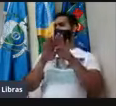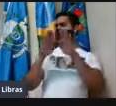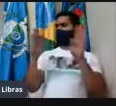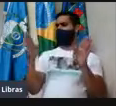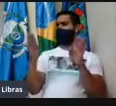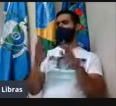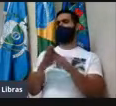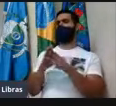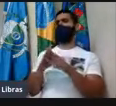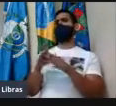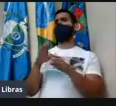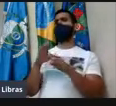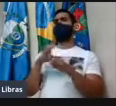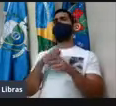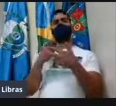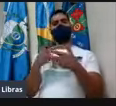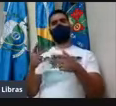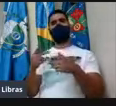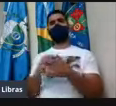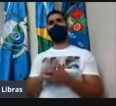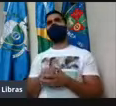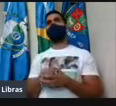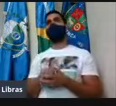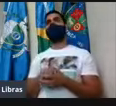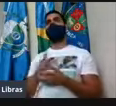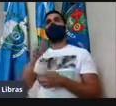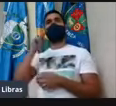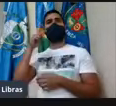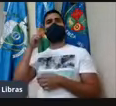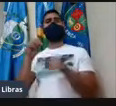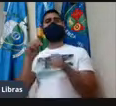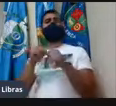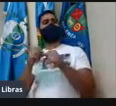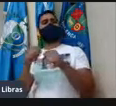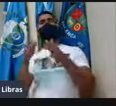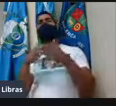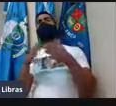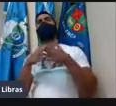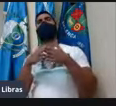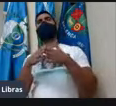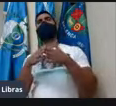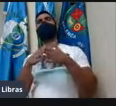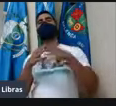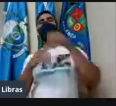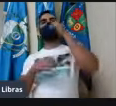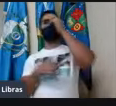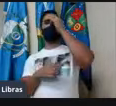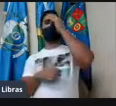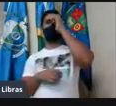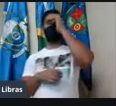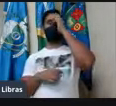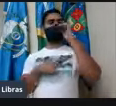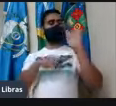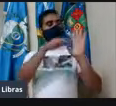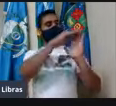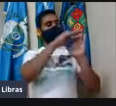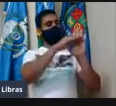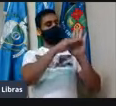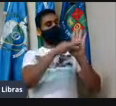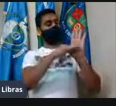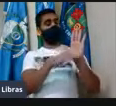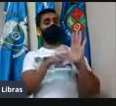abertas, PPP. O vereador que me antecedeu fez um requerimento pedindo os demonstrativos